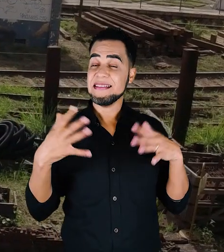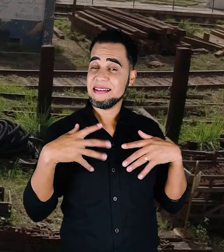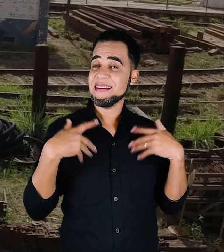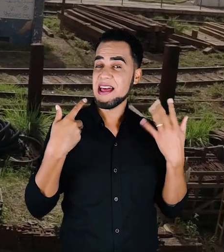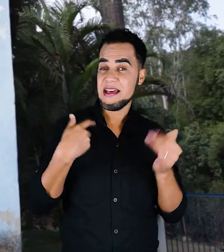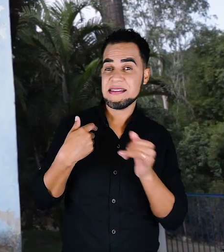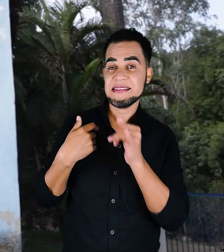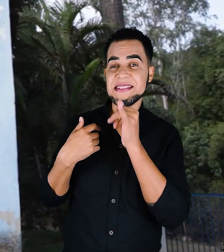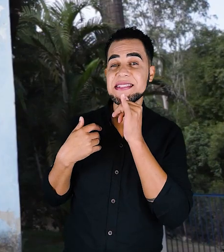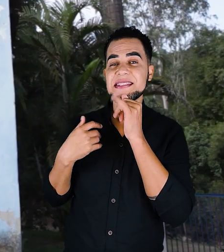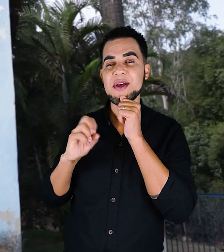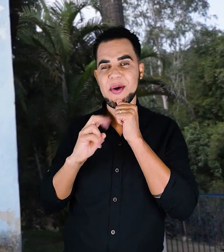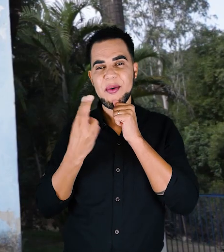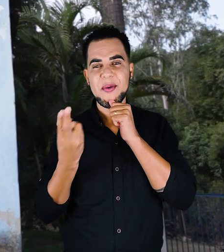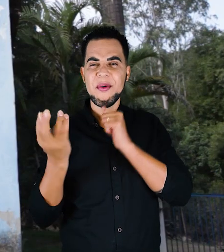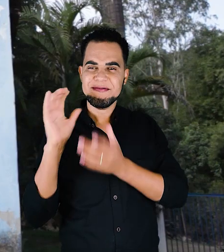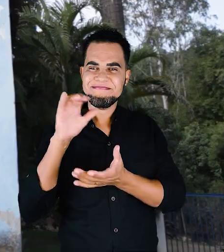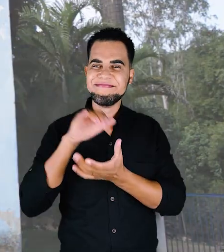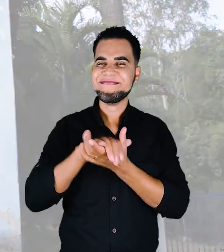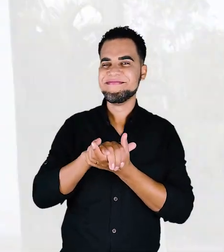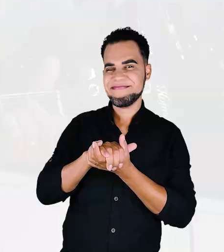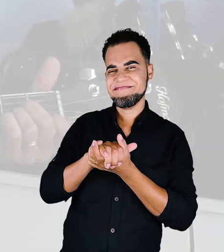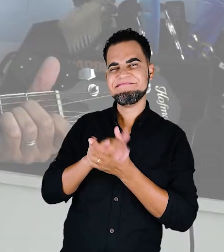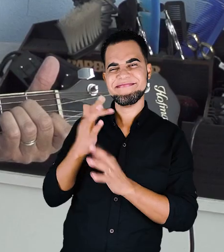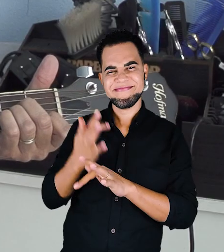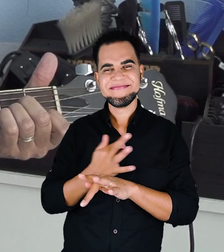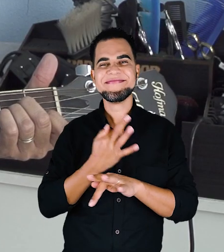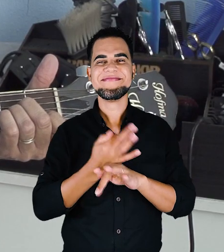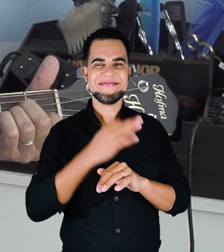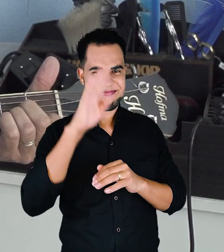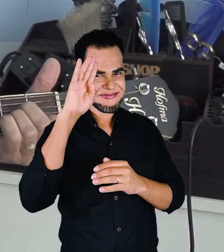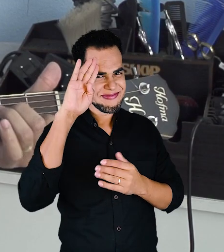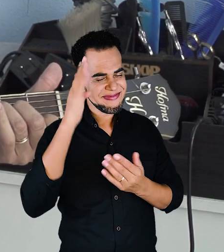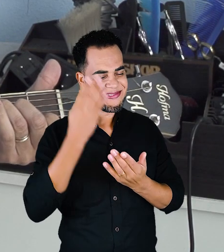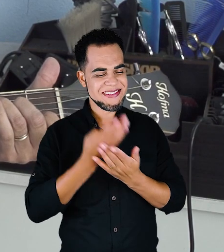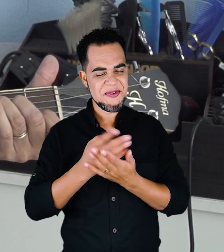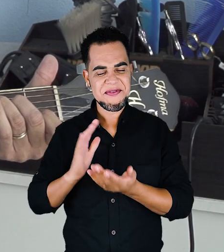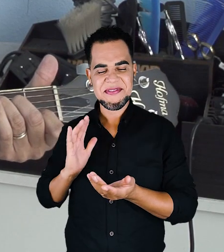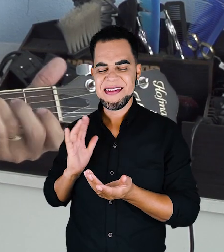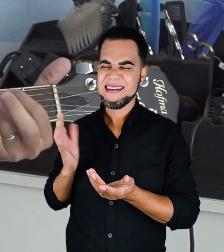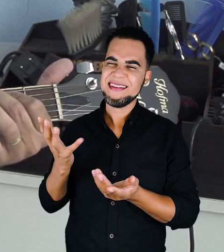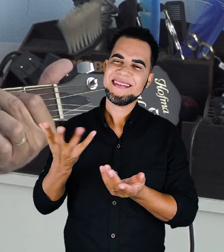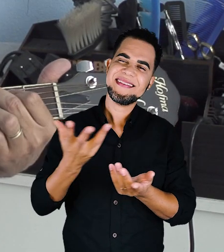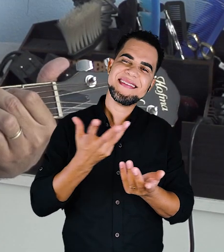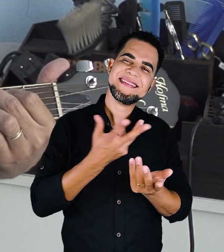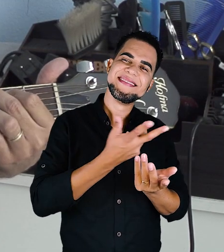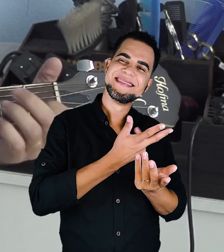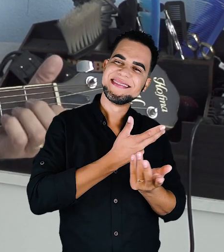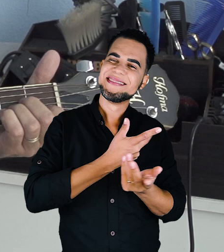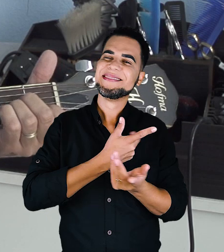Na alegria, na tristeza, como um casamento aturar, a fé há de